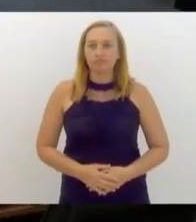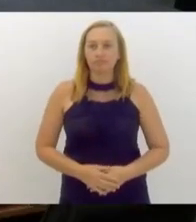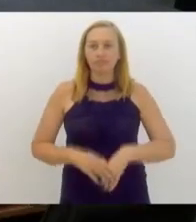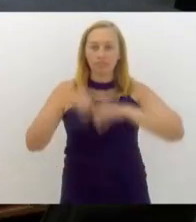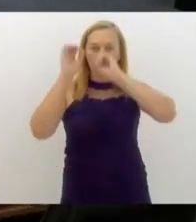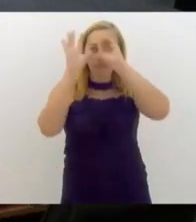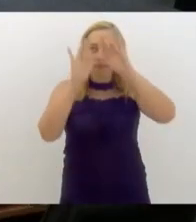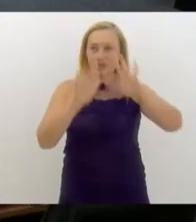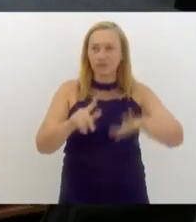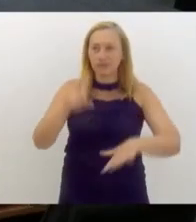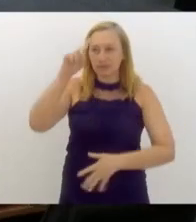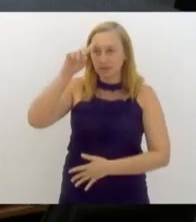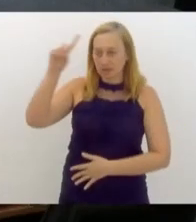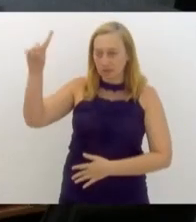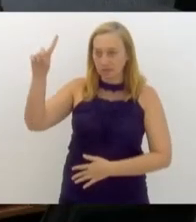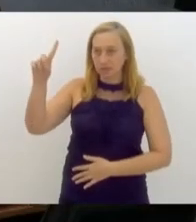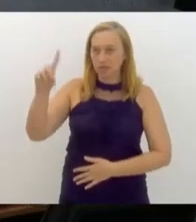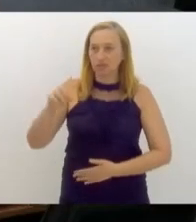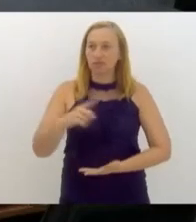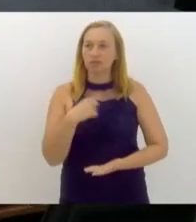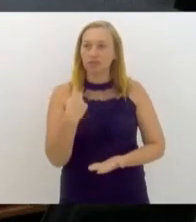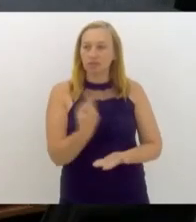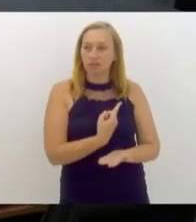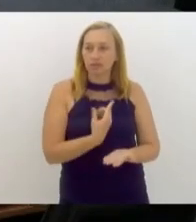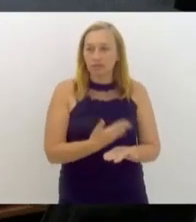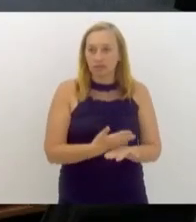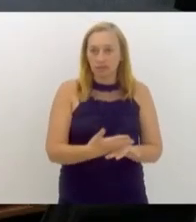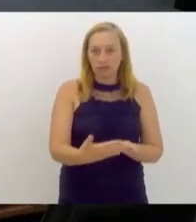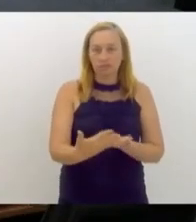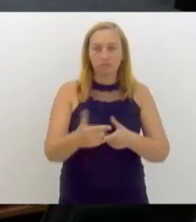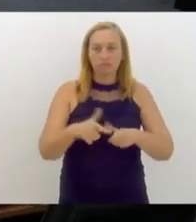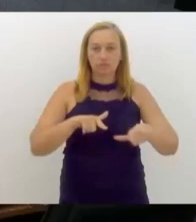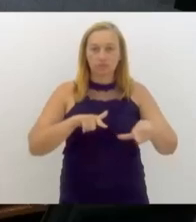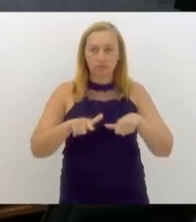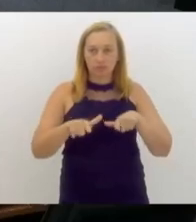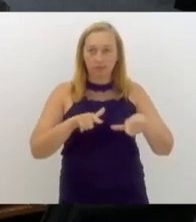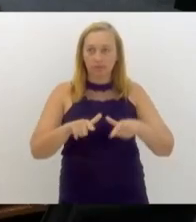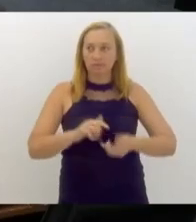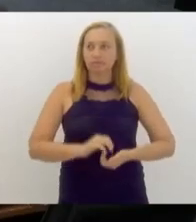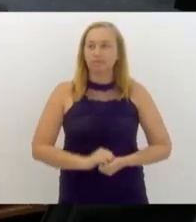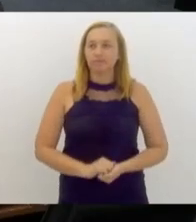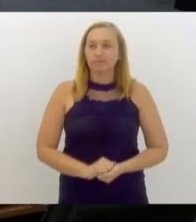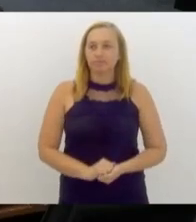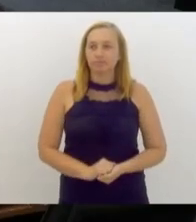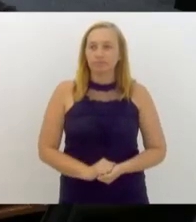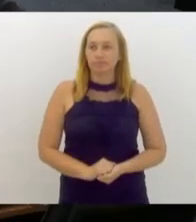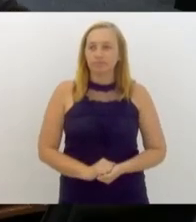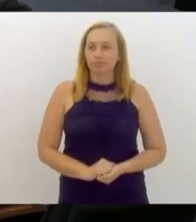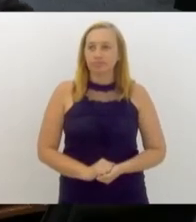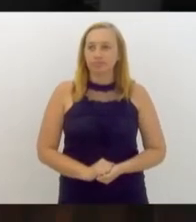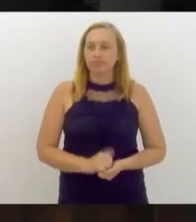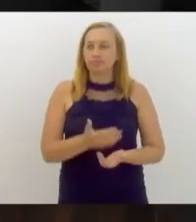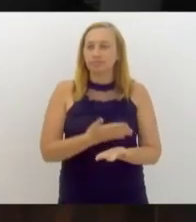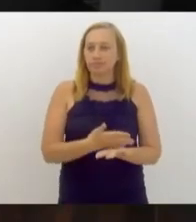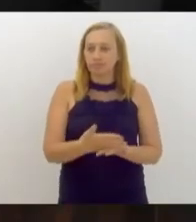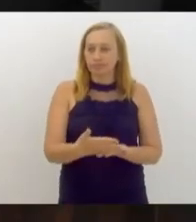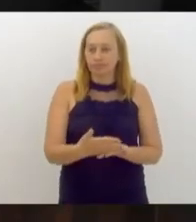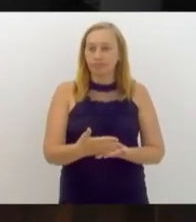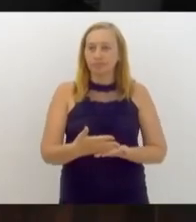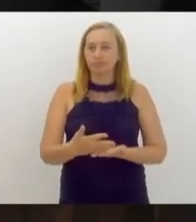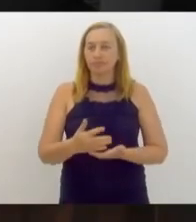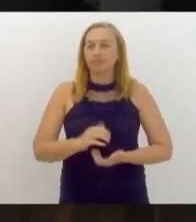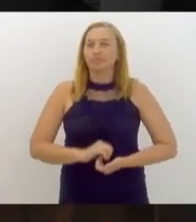Havendo número legal e sob a proteção de Deus, iniciamos os nossos trabalhos. Está aberta a